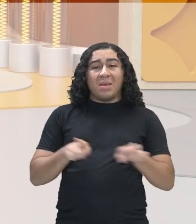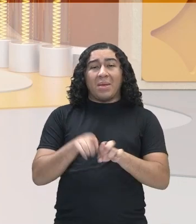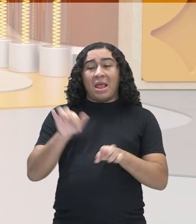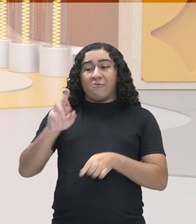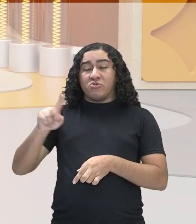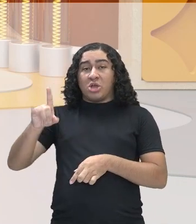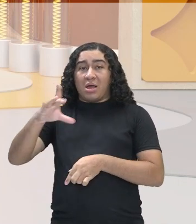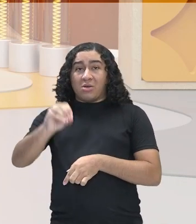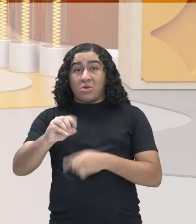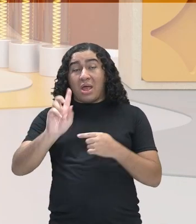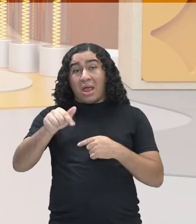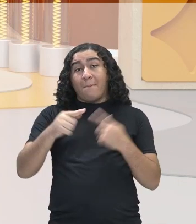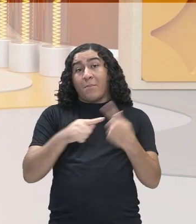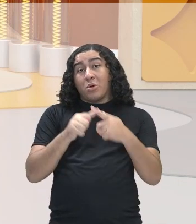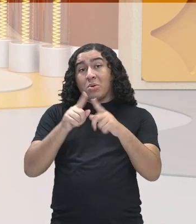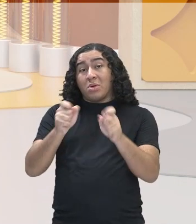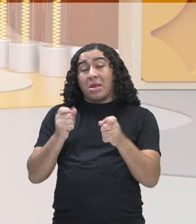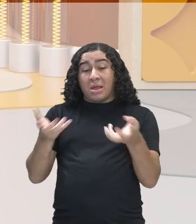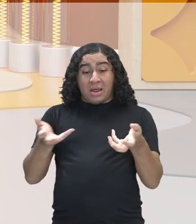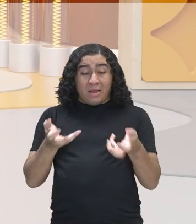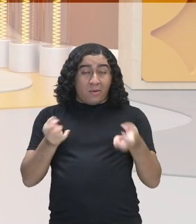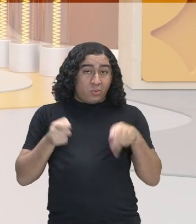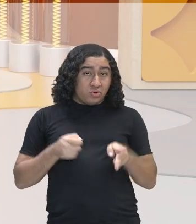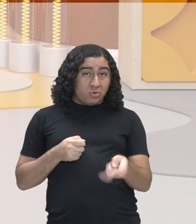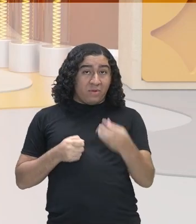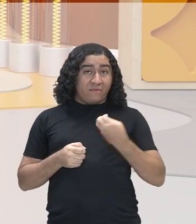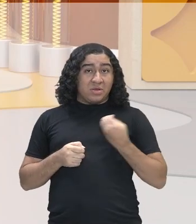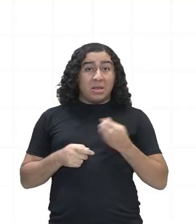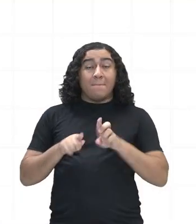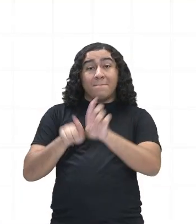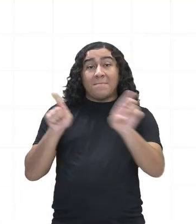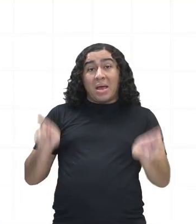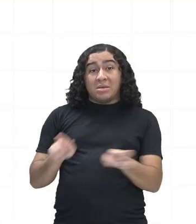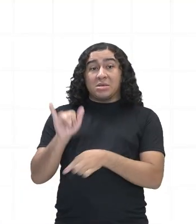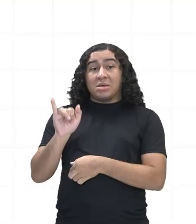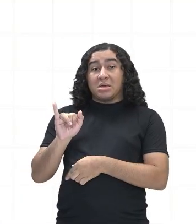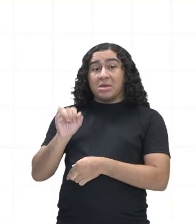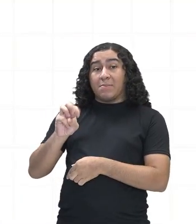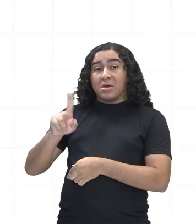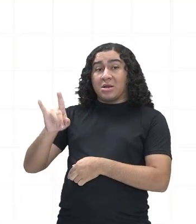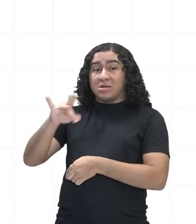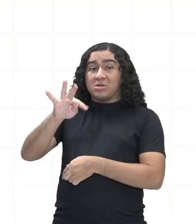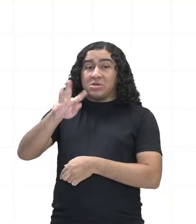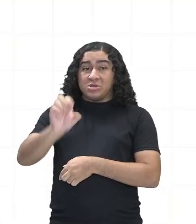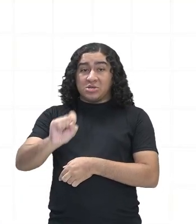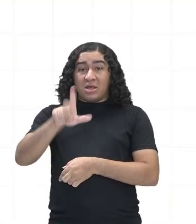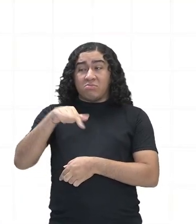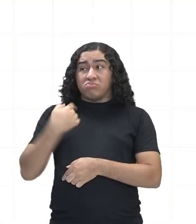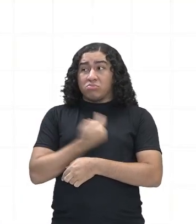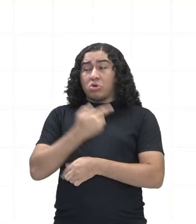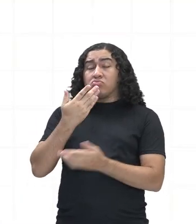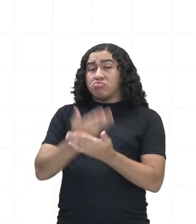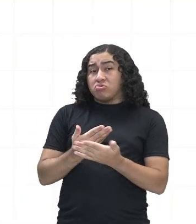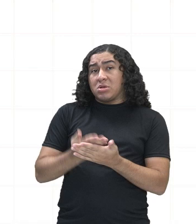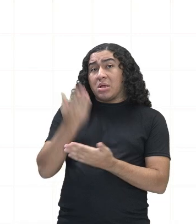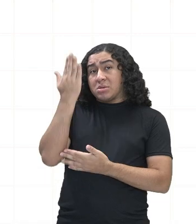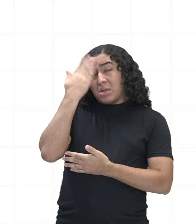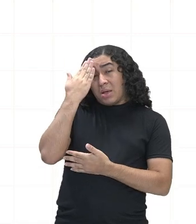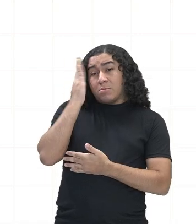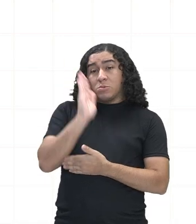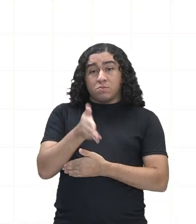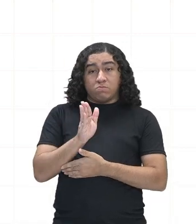exatamente para isso, sobreviver. Já os imigrantes, como a gente viu, é o que a gente tem visto aqui ao longo desses nossos estudos,